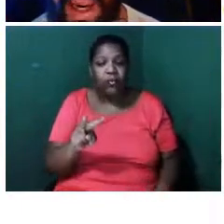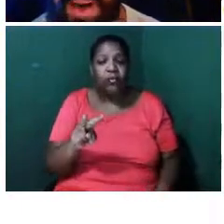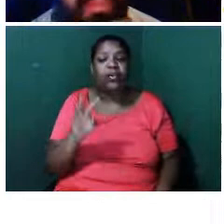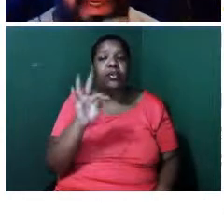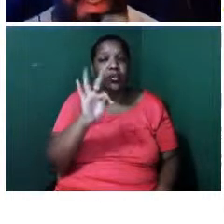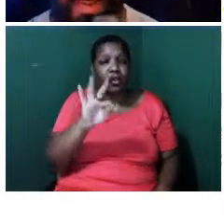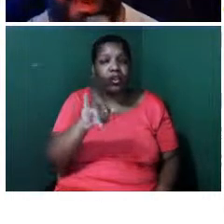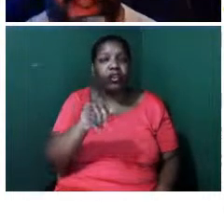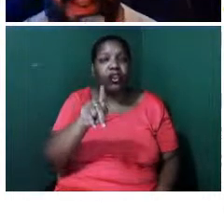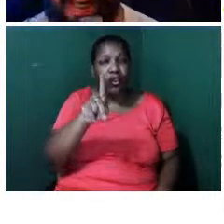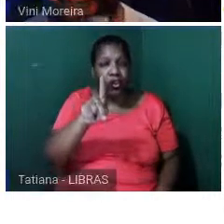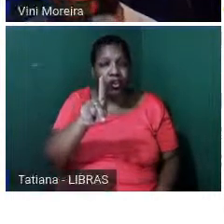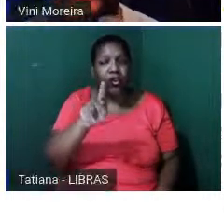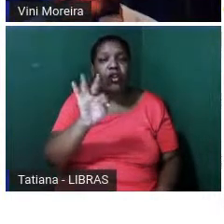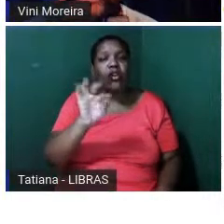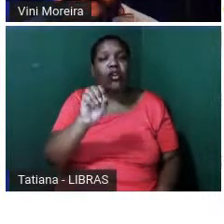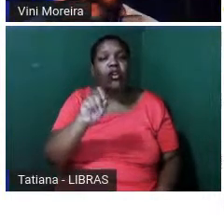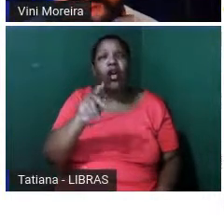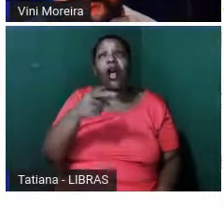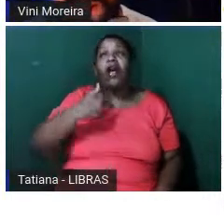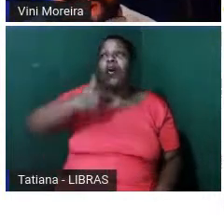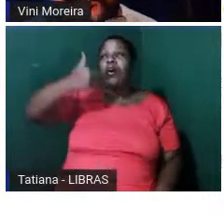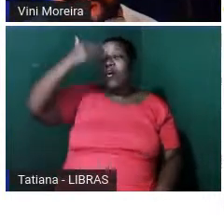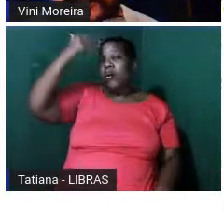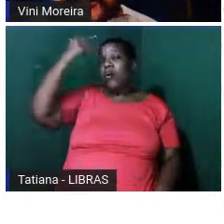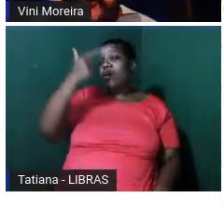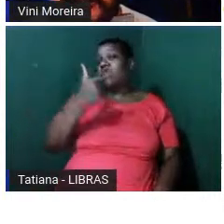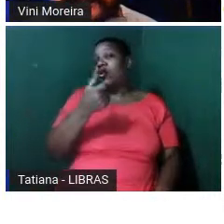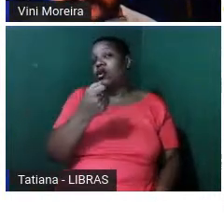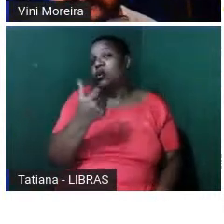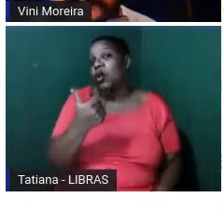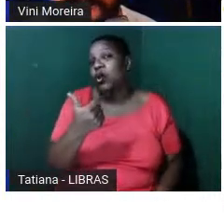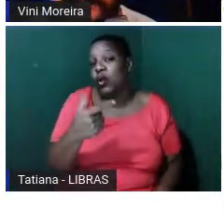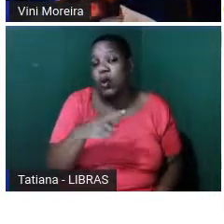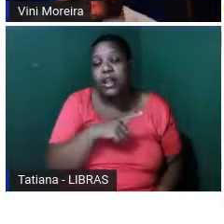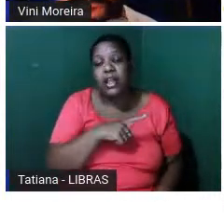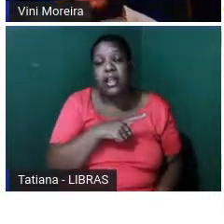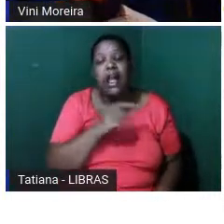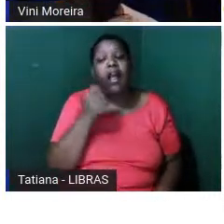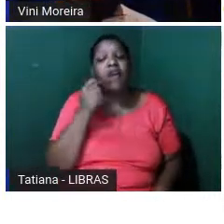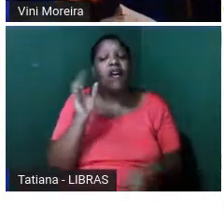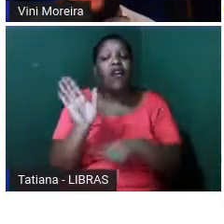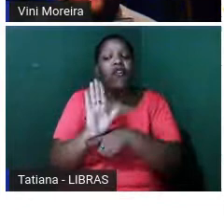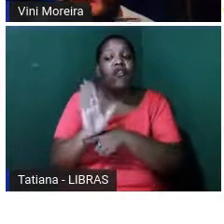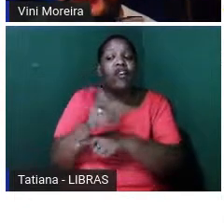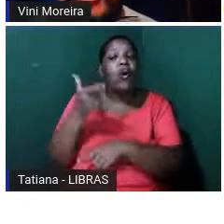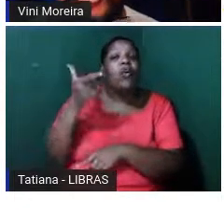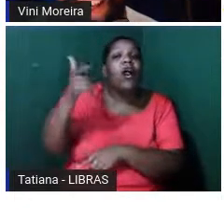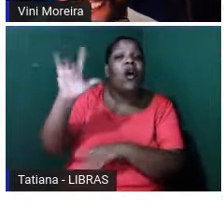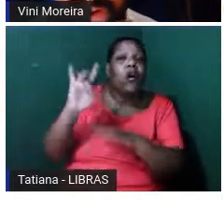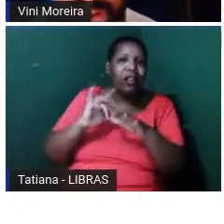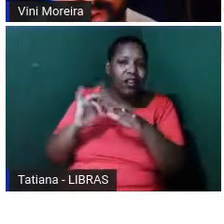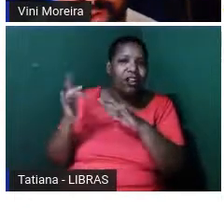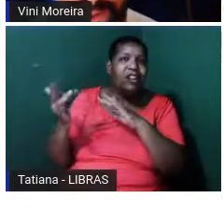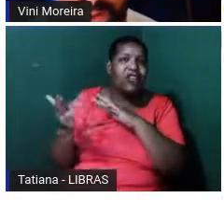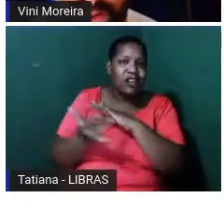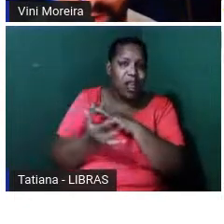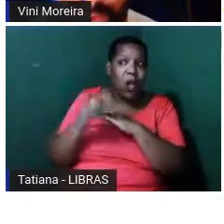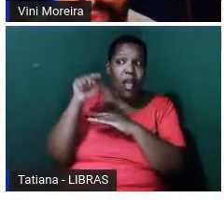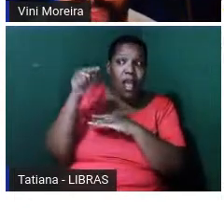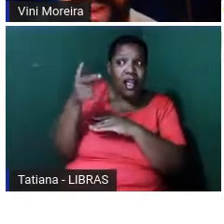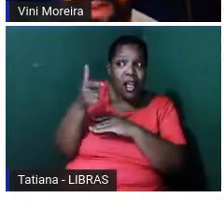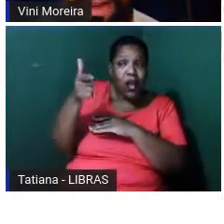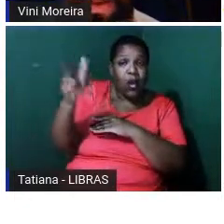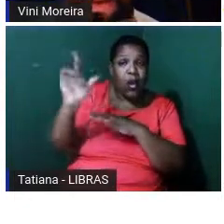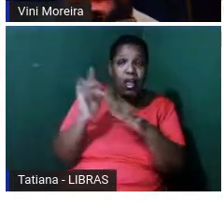Tik Tok eu lembrei dele lá atrás em 2012 fazendo vídeo para outra rede social e nessa outra